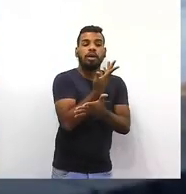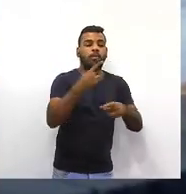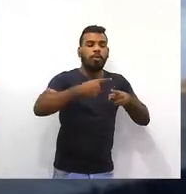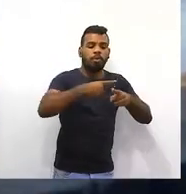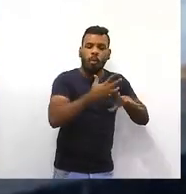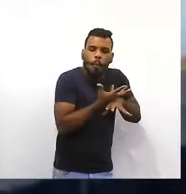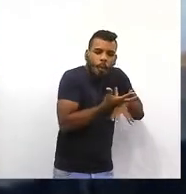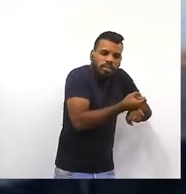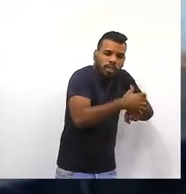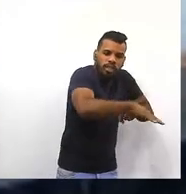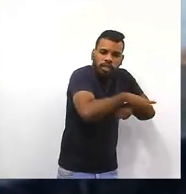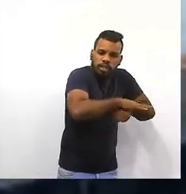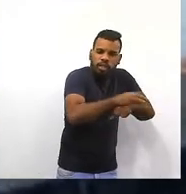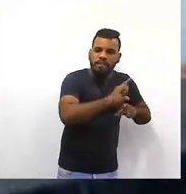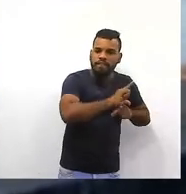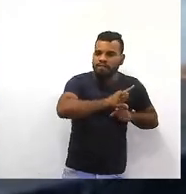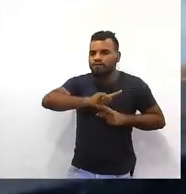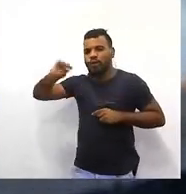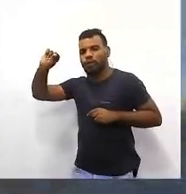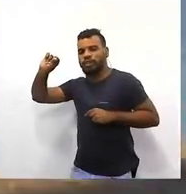seca,